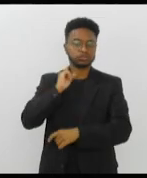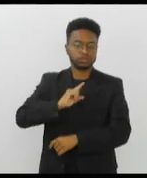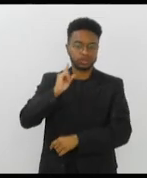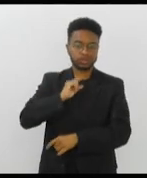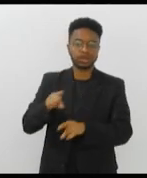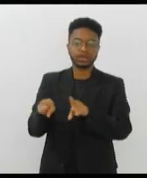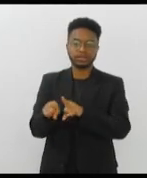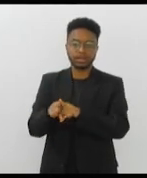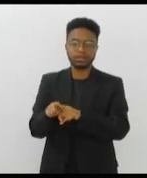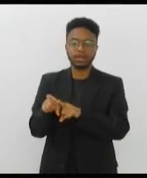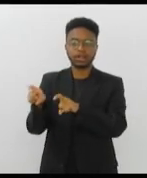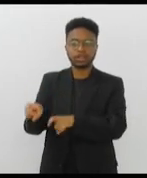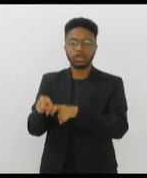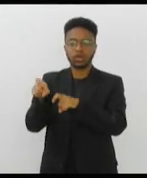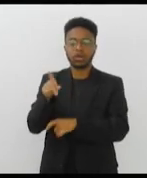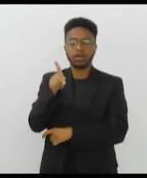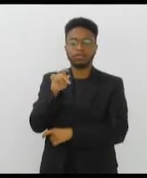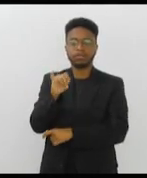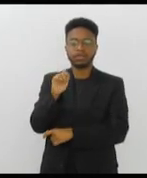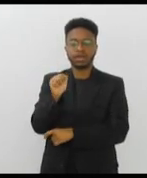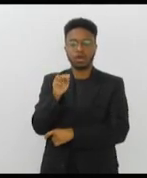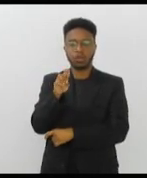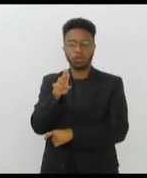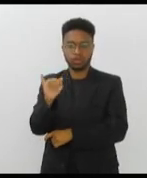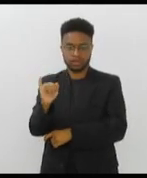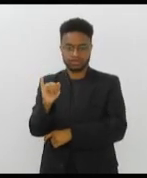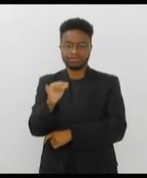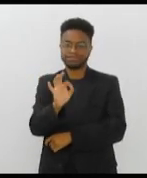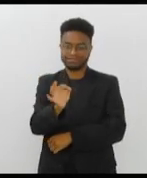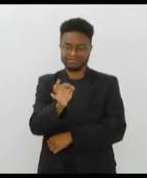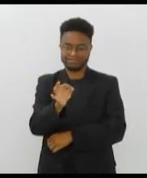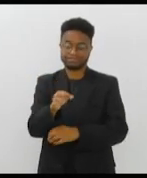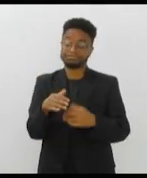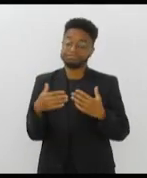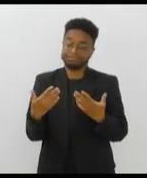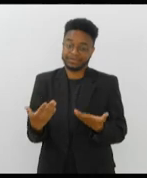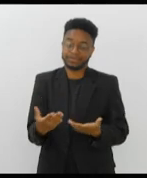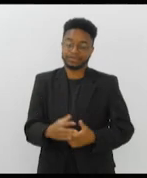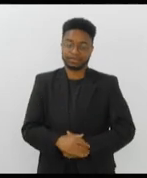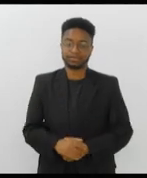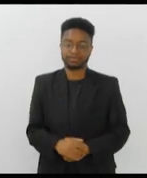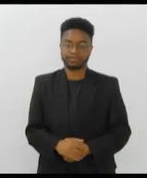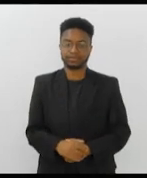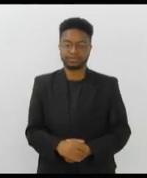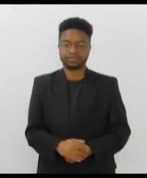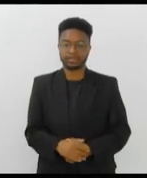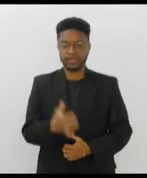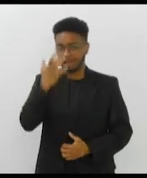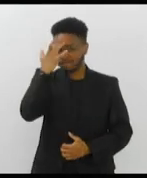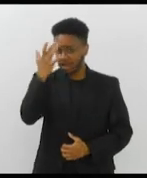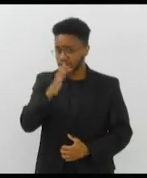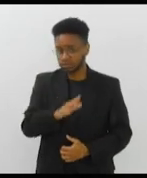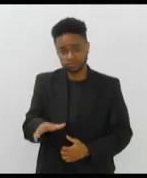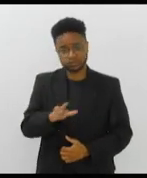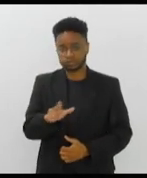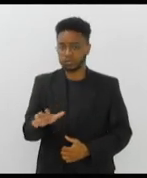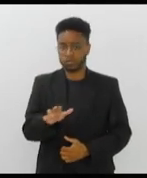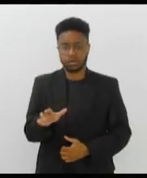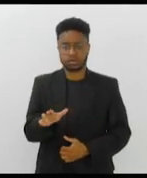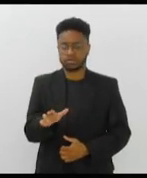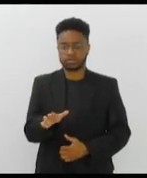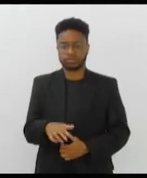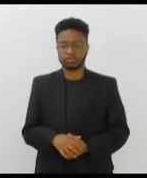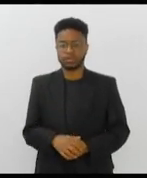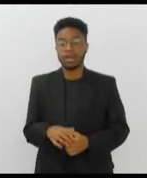de memória, do Piauí. Né? Olha, não é fácil. Atletas, né,